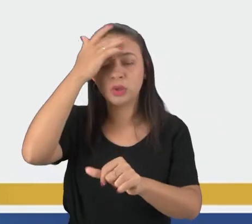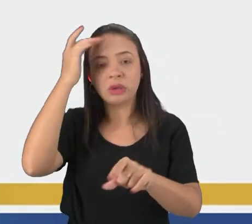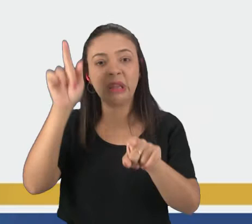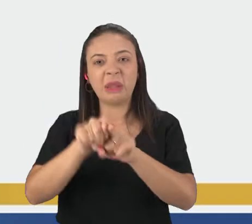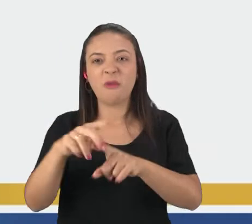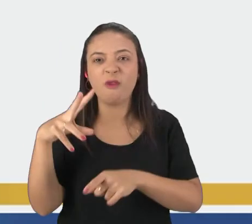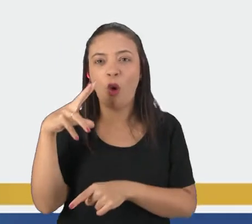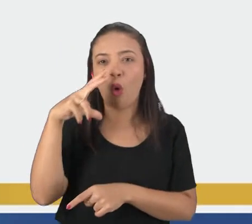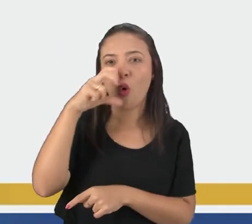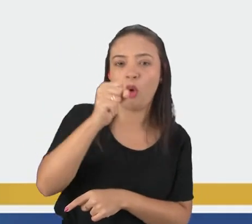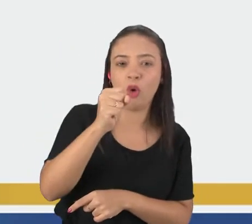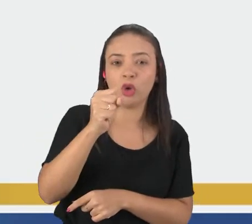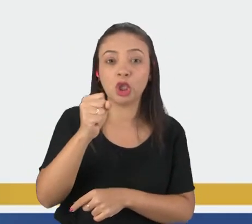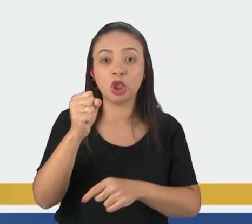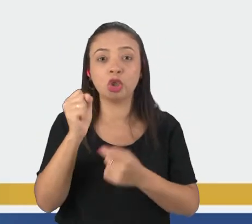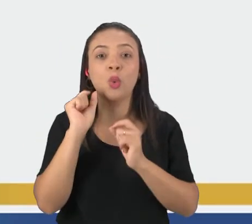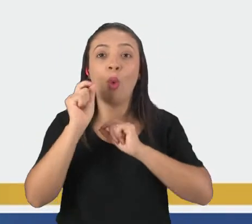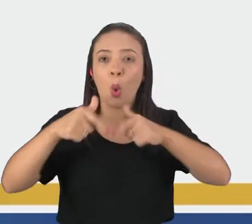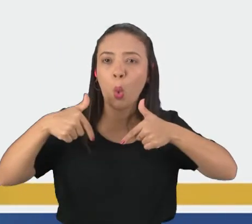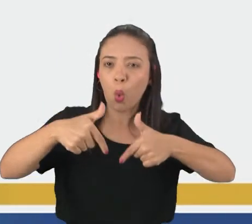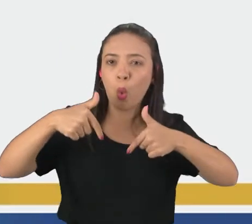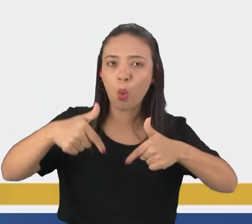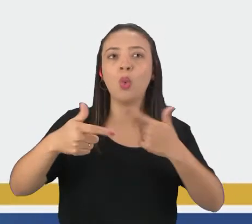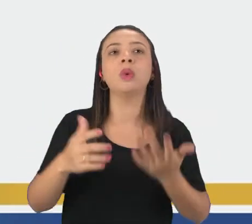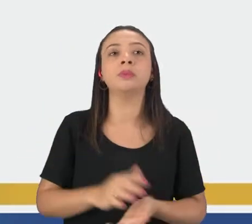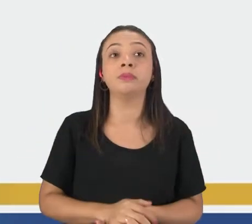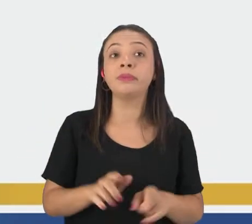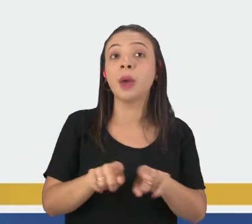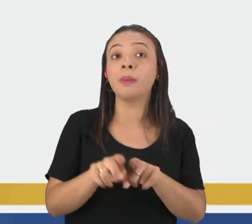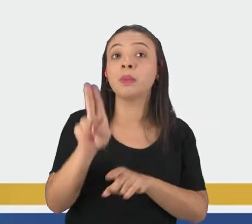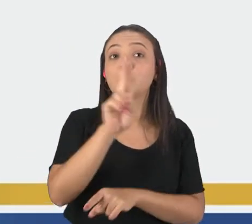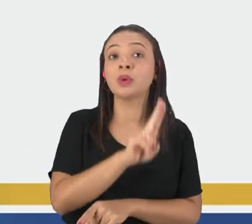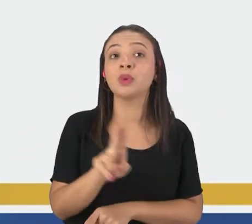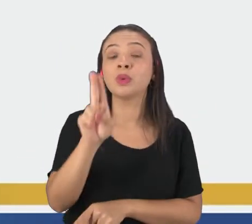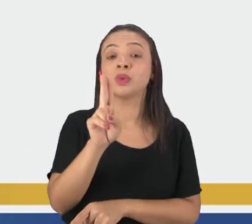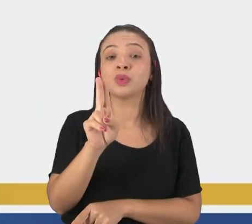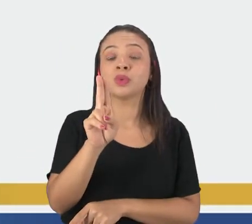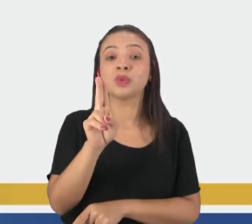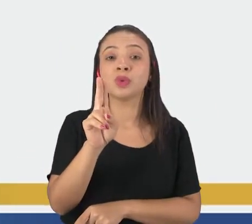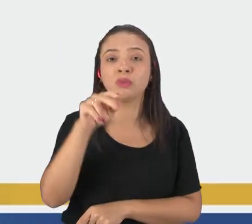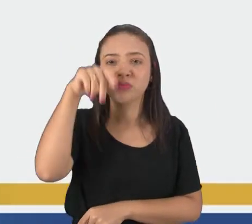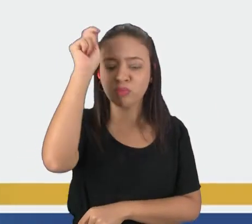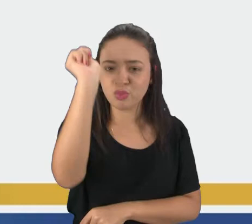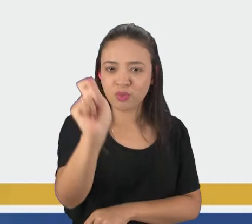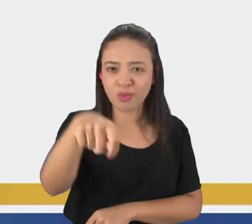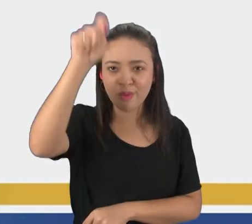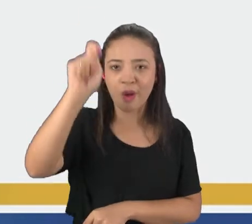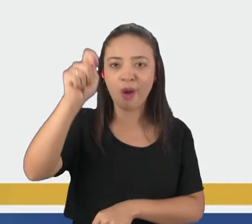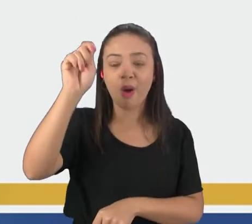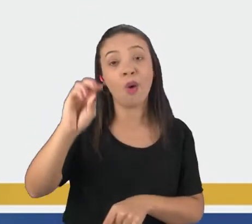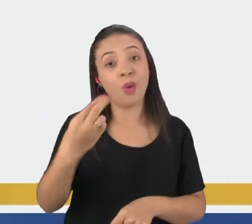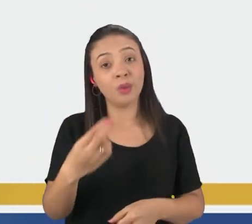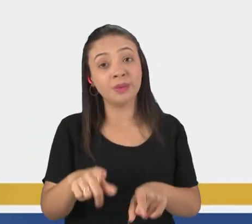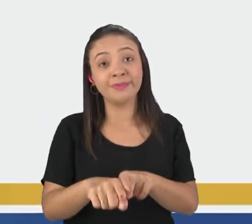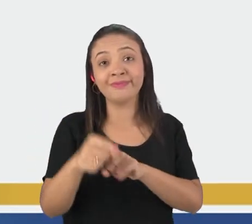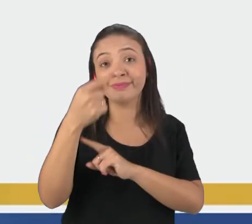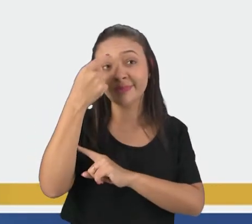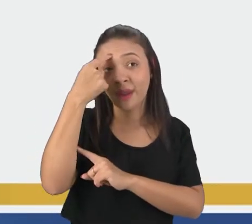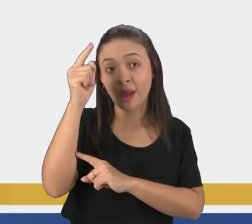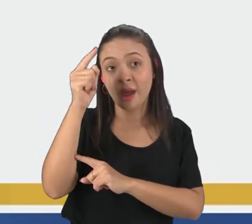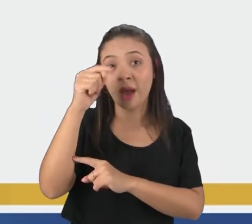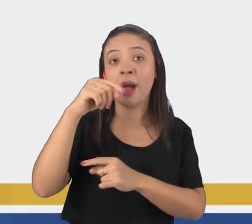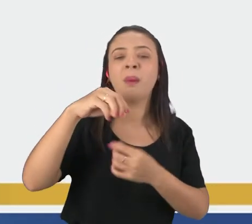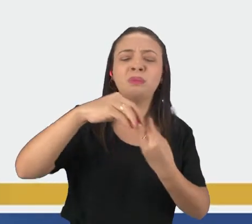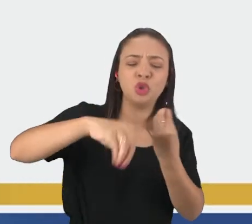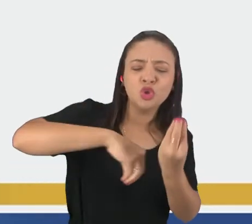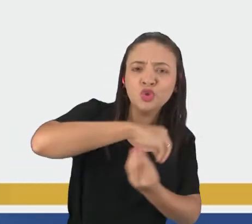defende alguma coisa. O que ele utiliza? Ele utiliza a fantasia ou ficção,